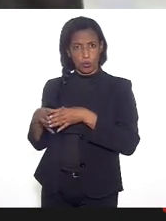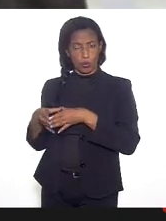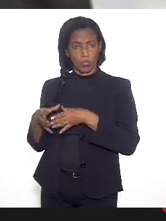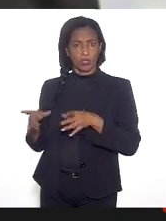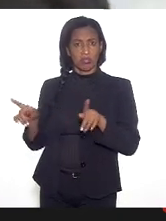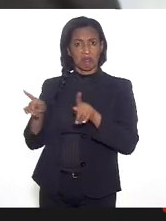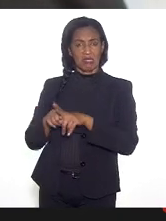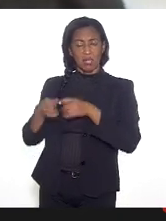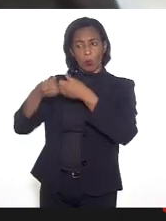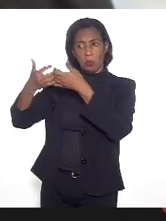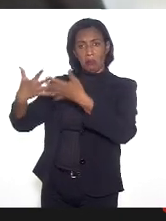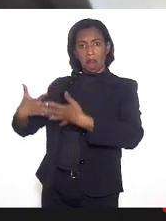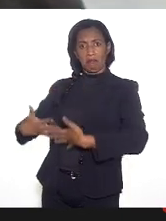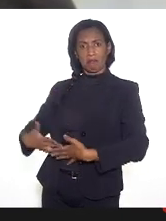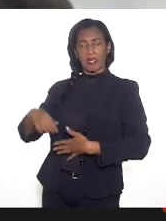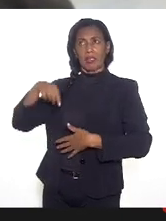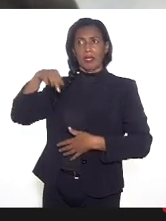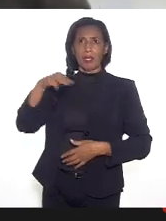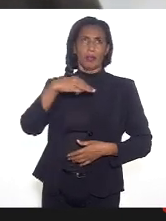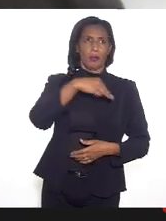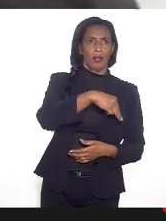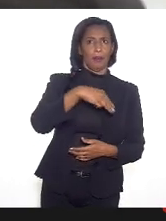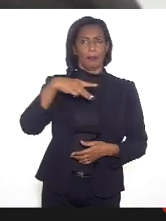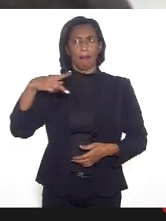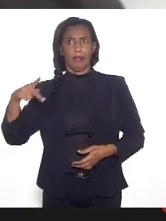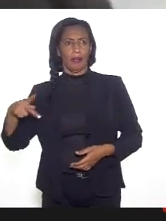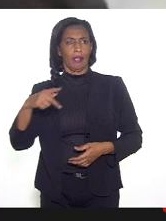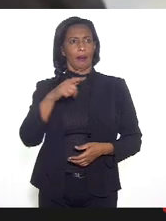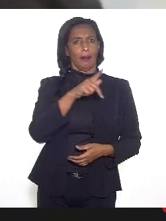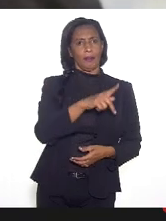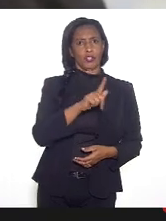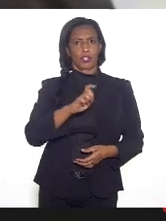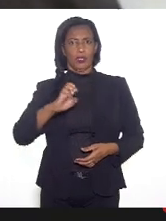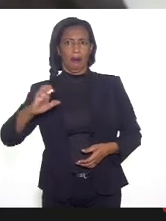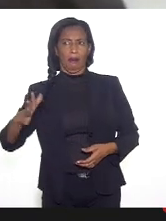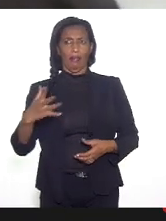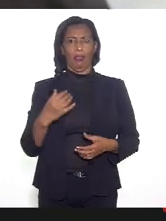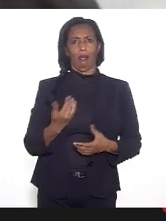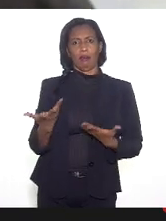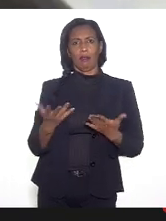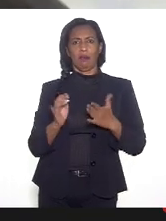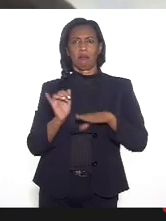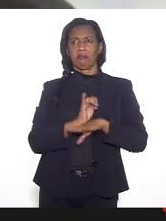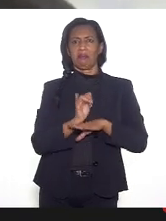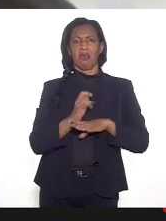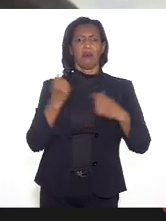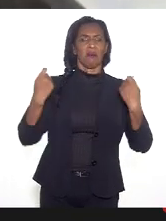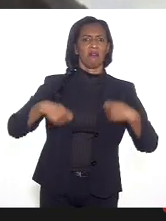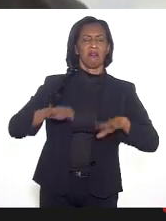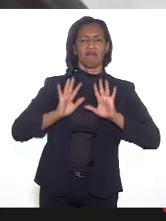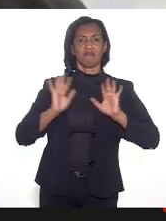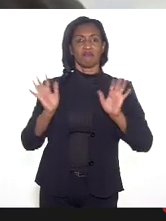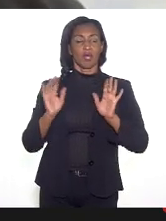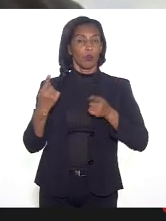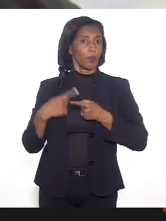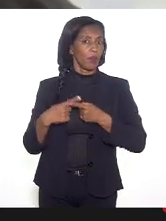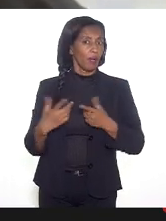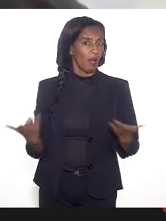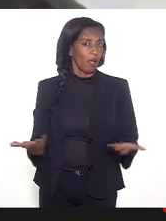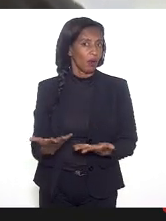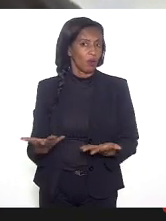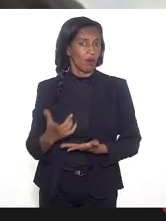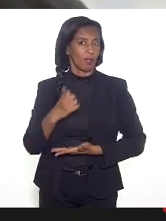se desgastem indo ao Ministério Público, indo à PGE, criando expectativas desnecessárias, porque agora nós